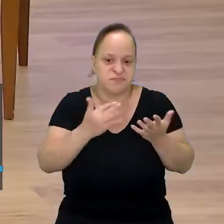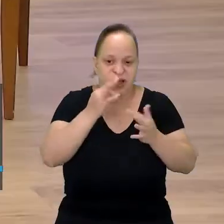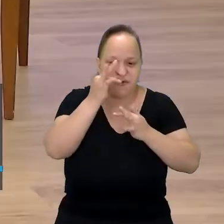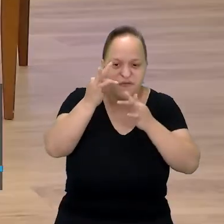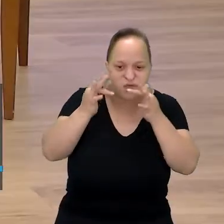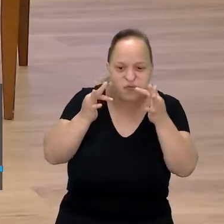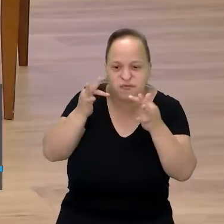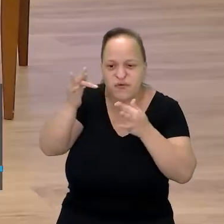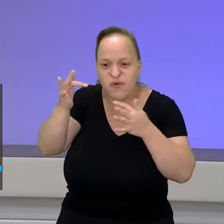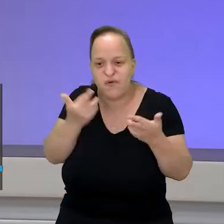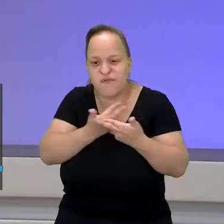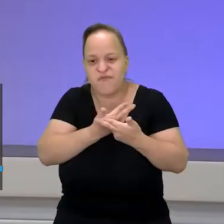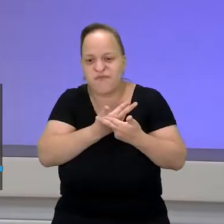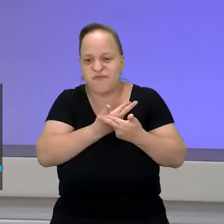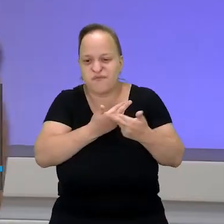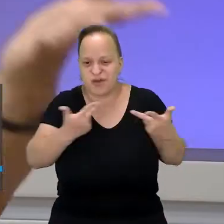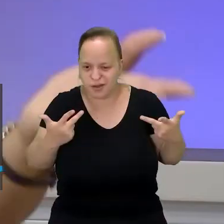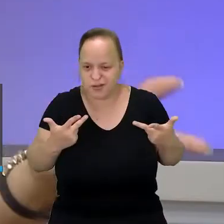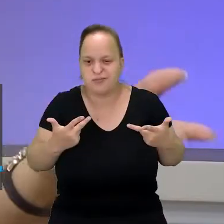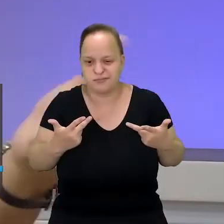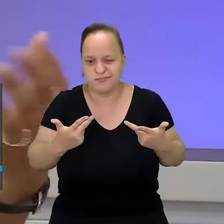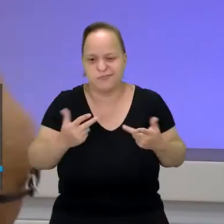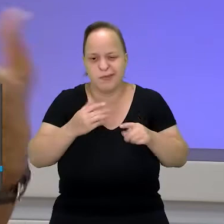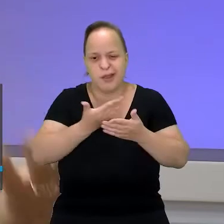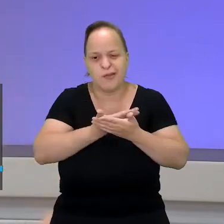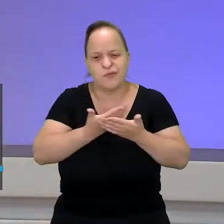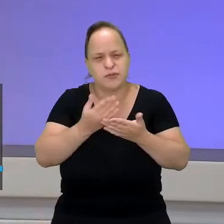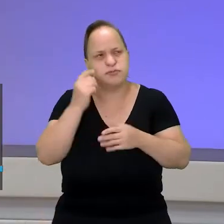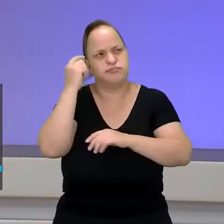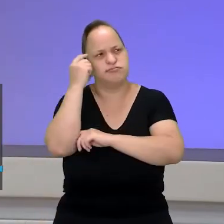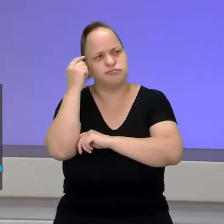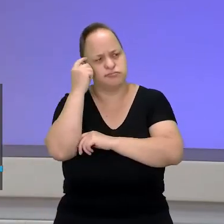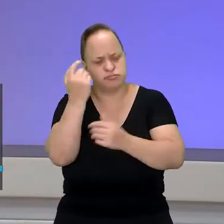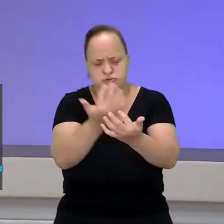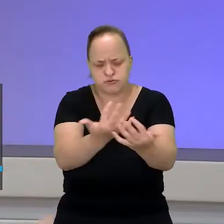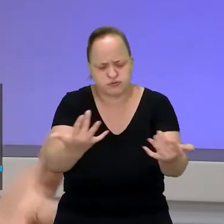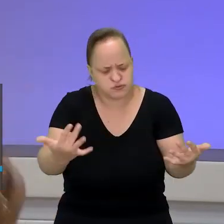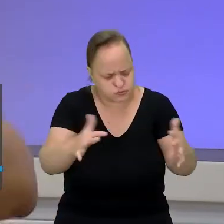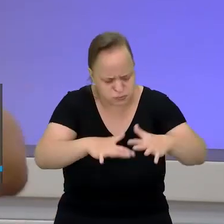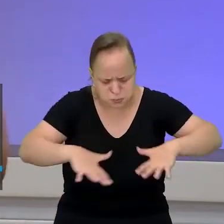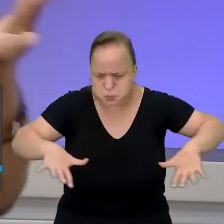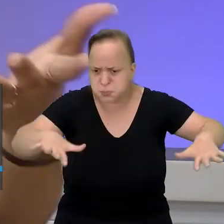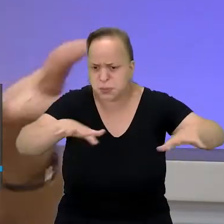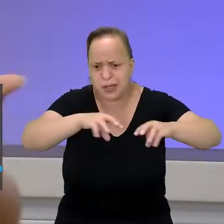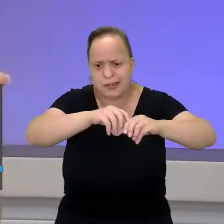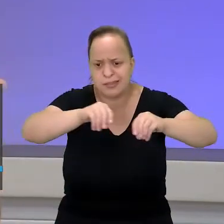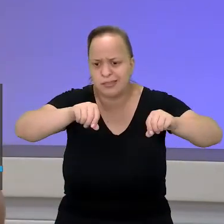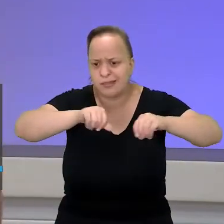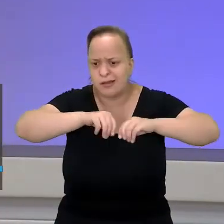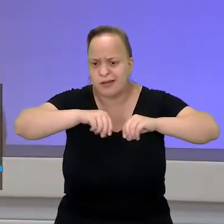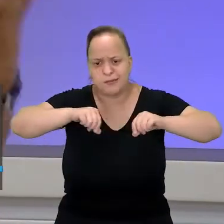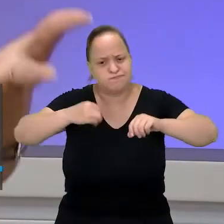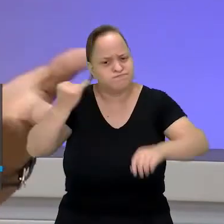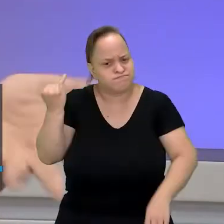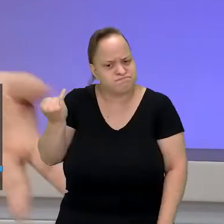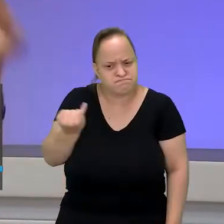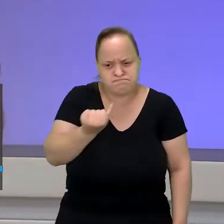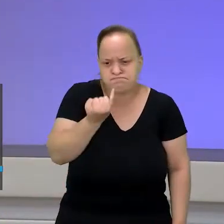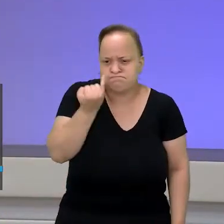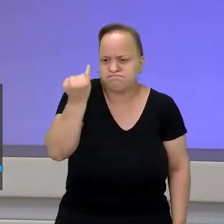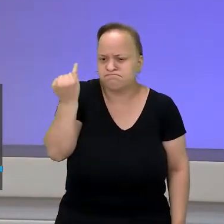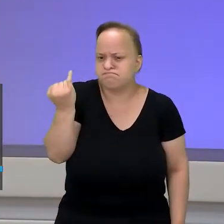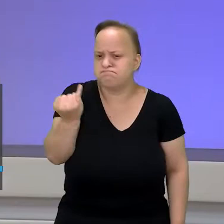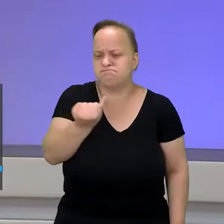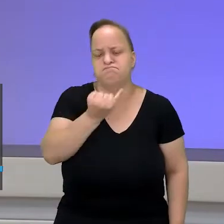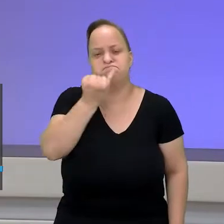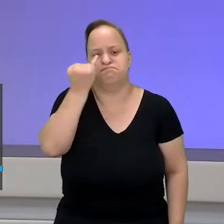ou o próprio solo, tá certo? Então, se a gente for pensar, o solo é muito importante, né? A terra nesse sentido e o solo para prover para